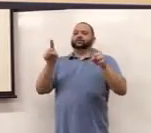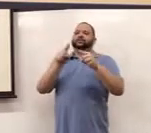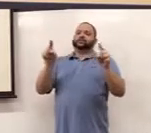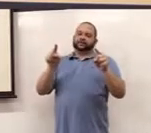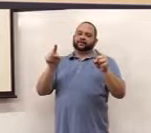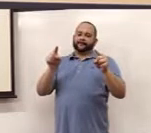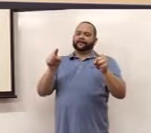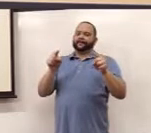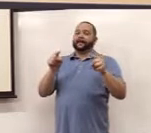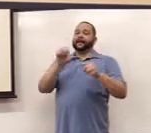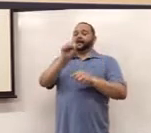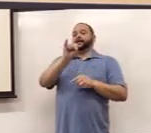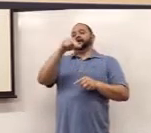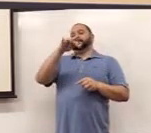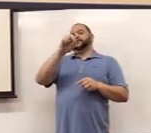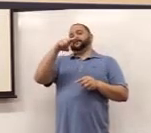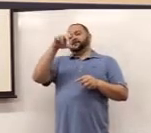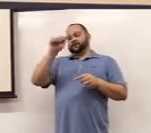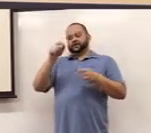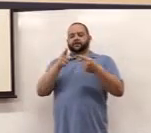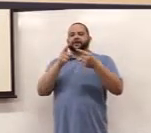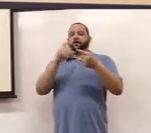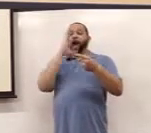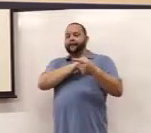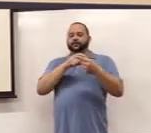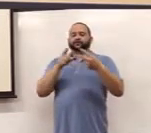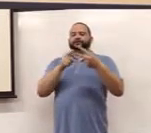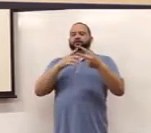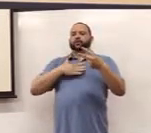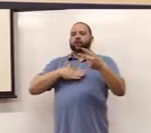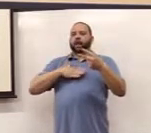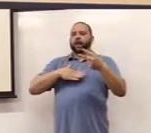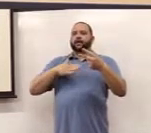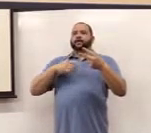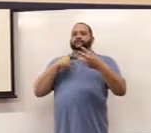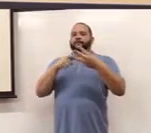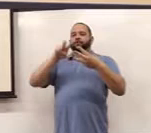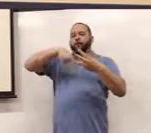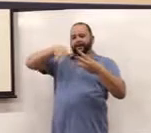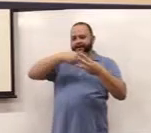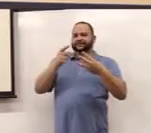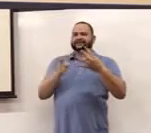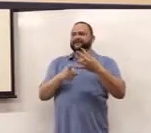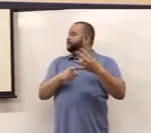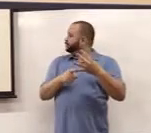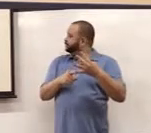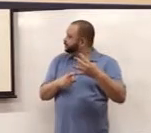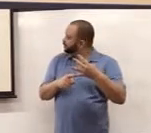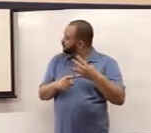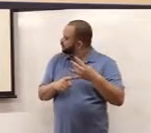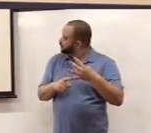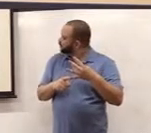sinfonia, normalmente o primeiro é rápido, depois vem o lento, depois vem uma dança e depois vem o finale. Como assim? Vem um